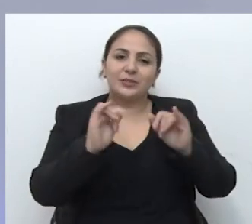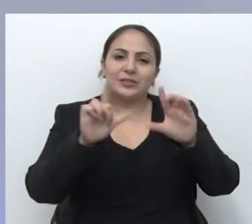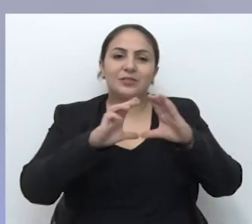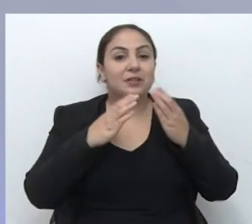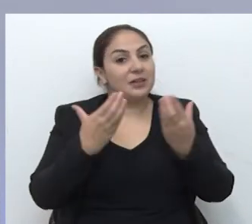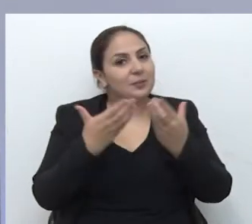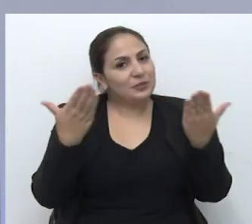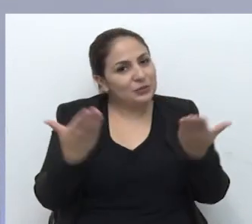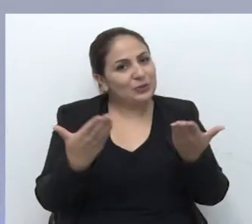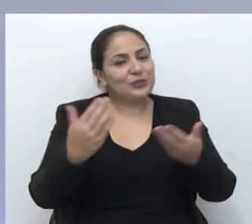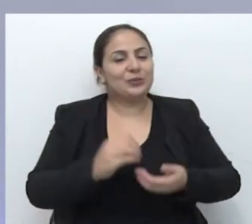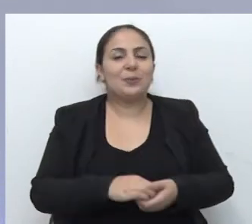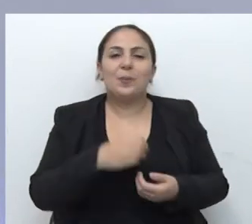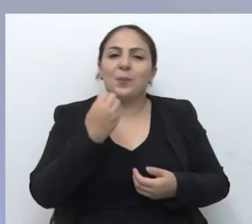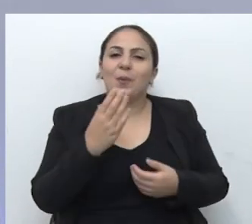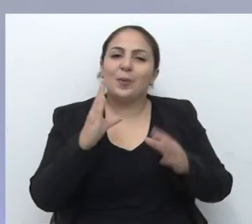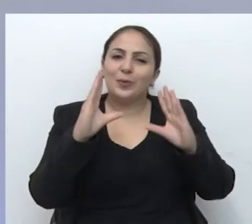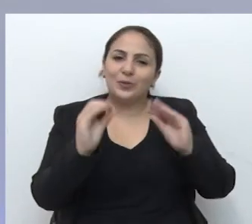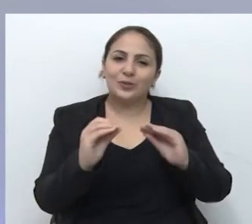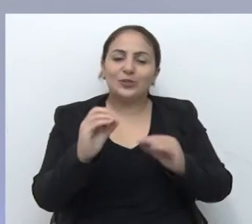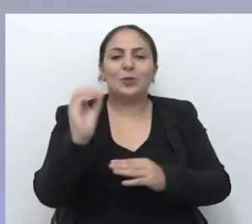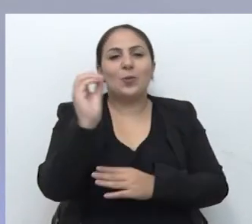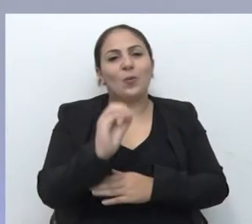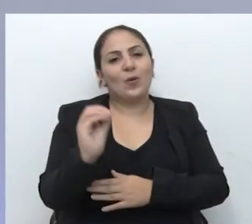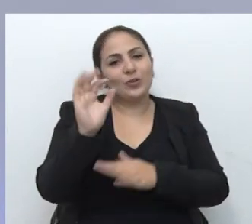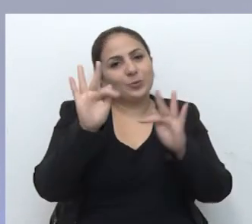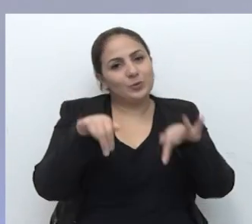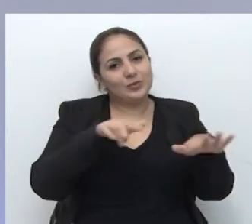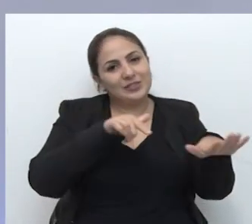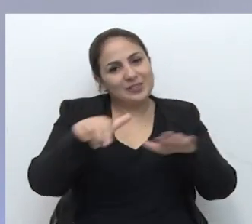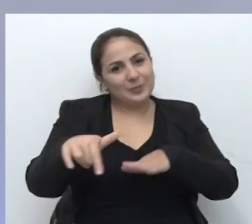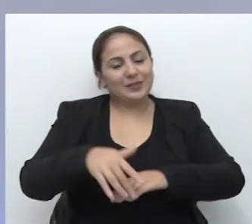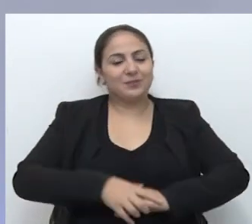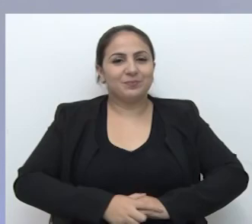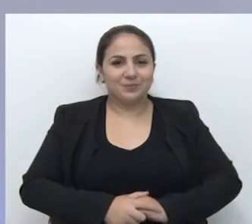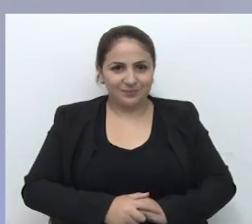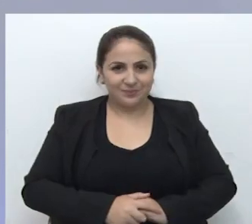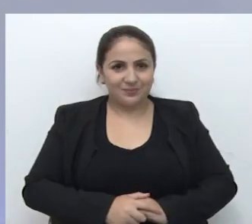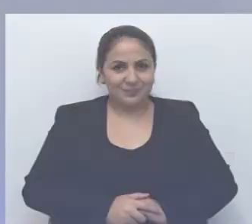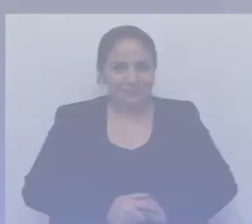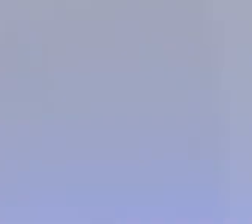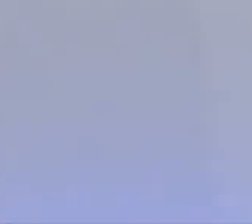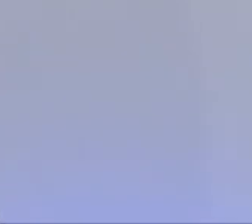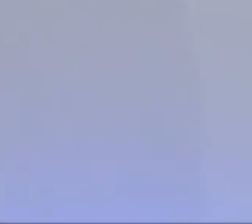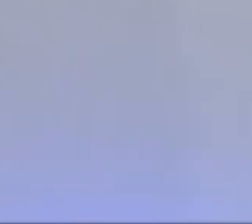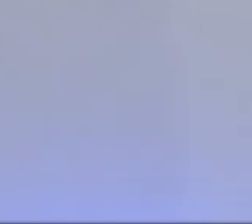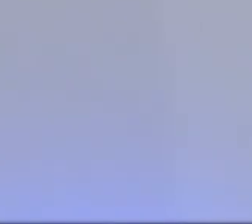informações do Jornal da Câmara de hoje. Uma boa noite e um ótimo fim de semana.